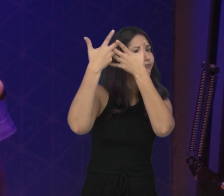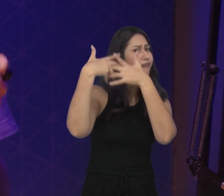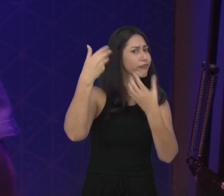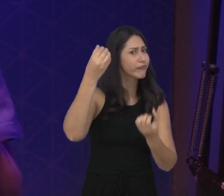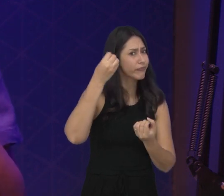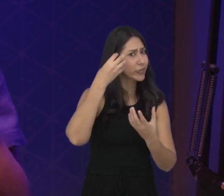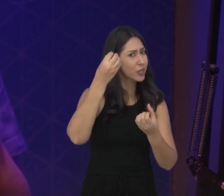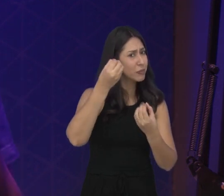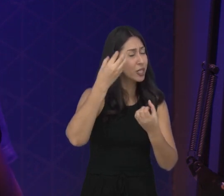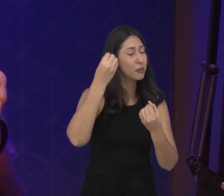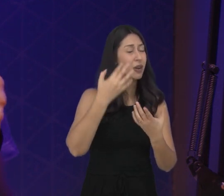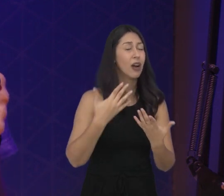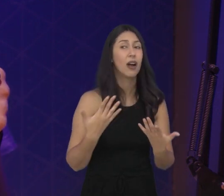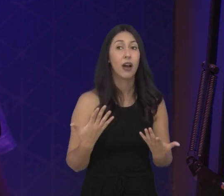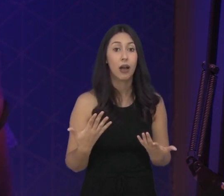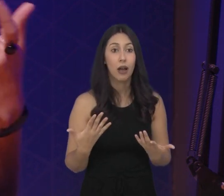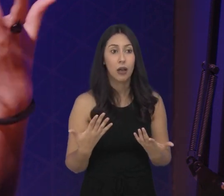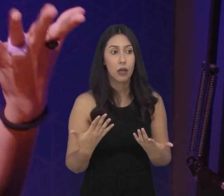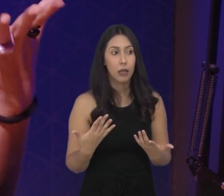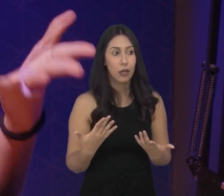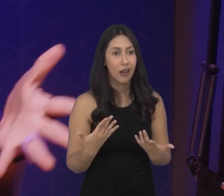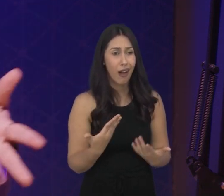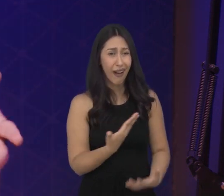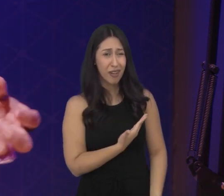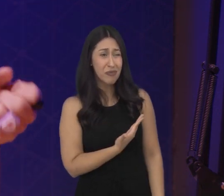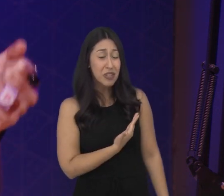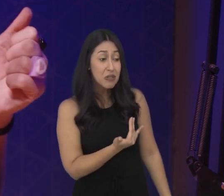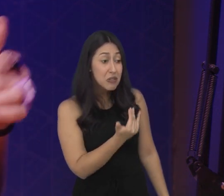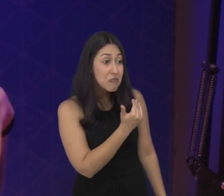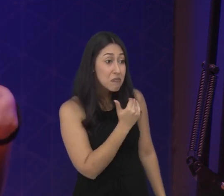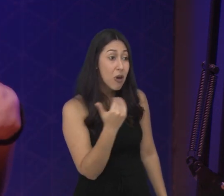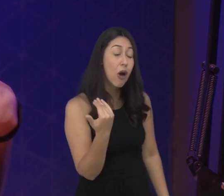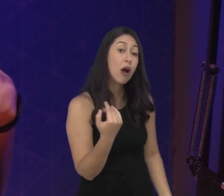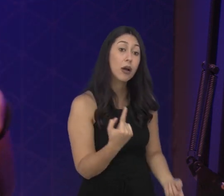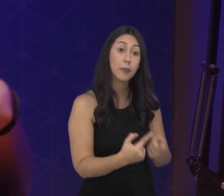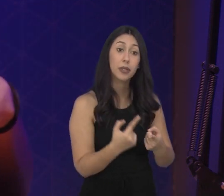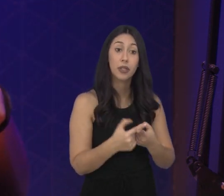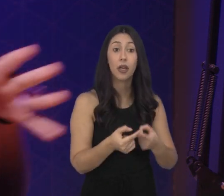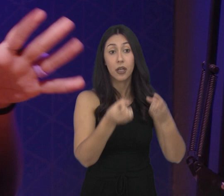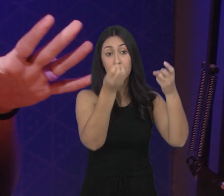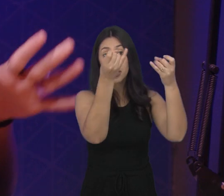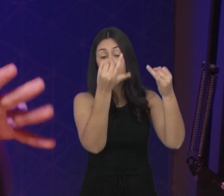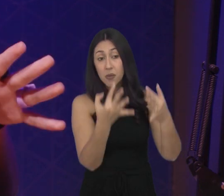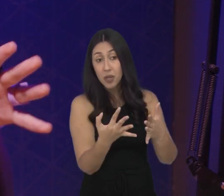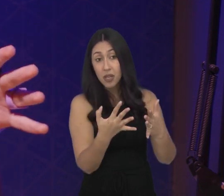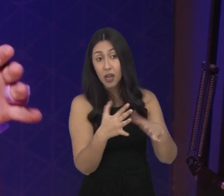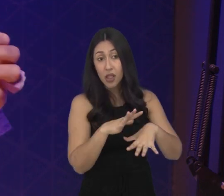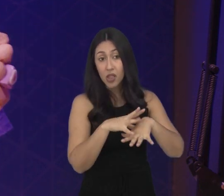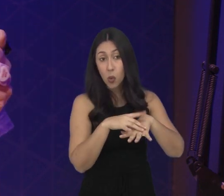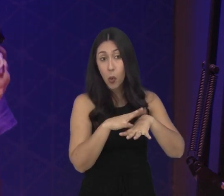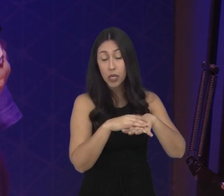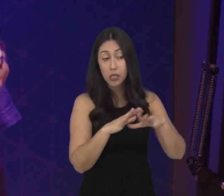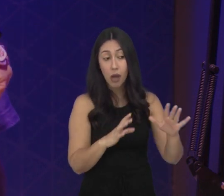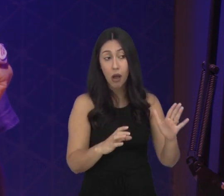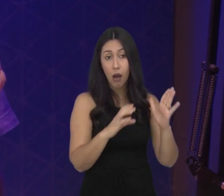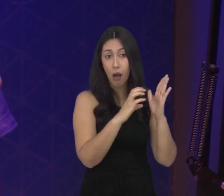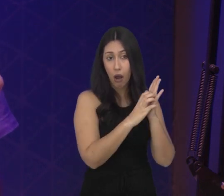reflexões. Tem a questão da morte de amigos, porque eles falam também da AIDS nesse